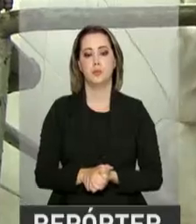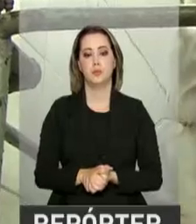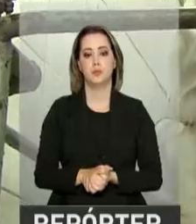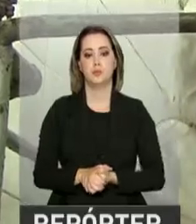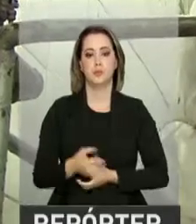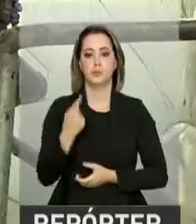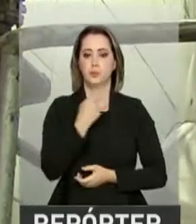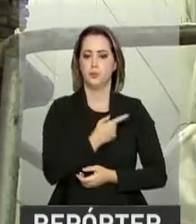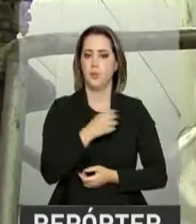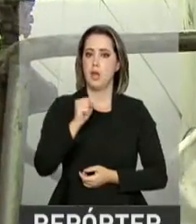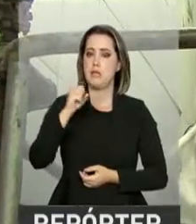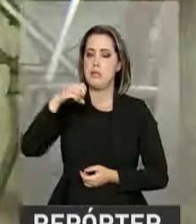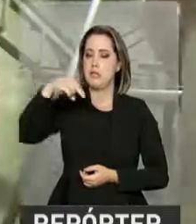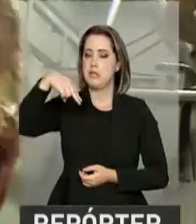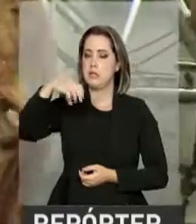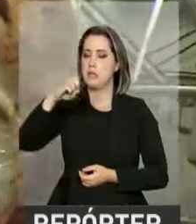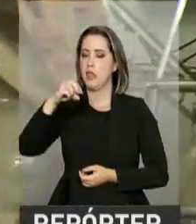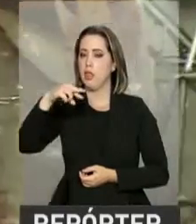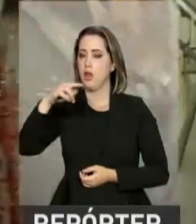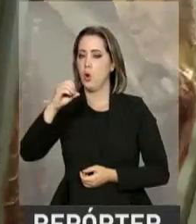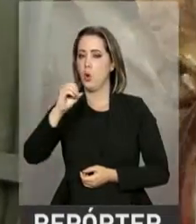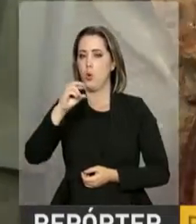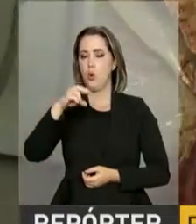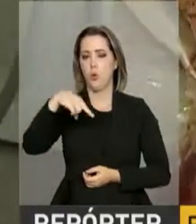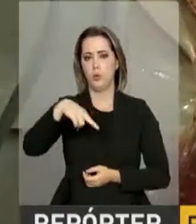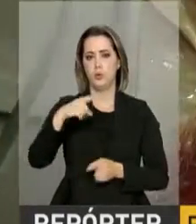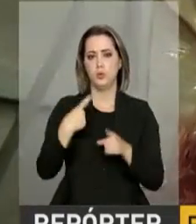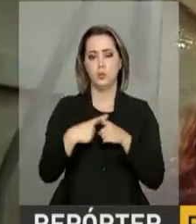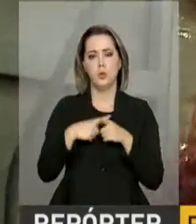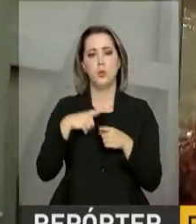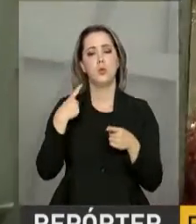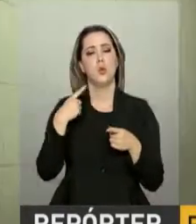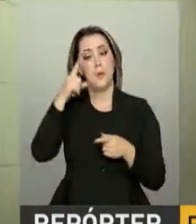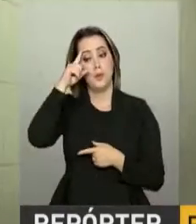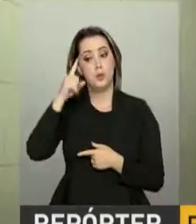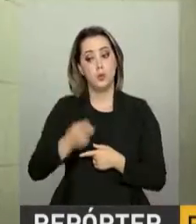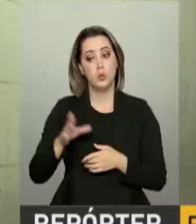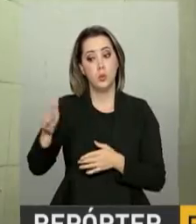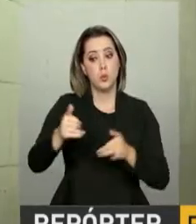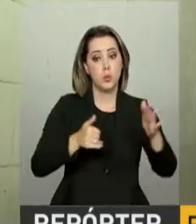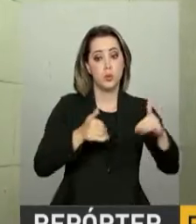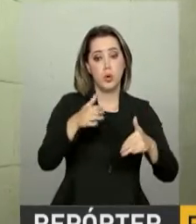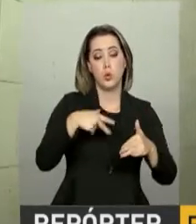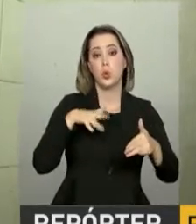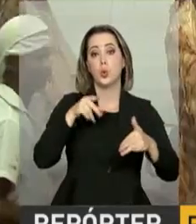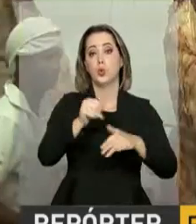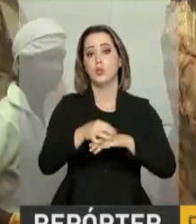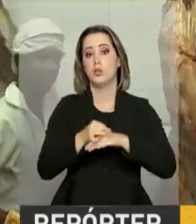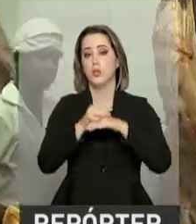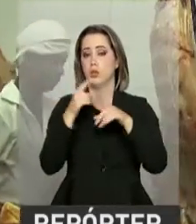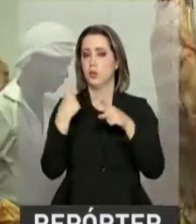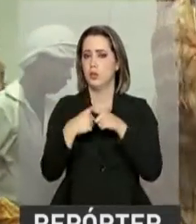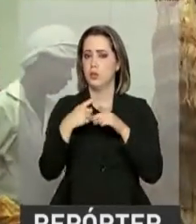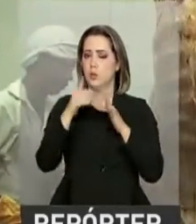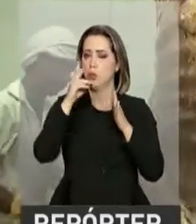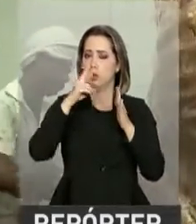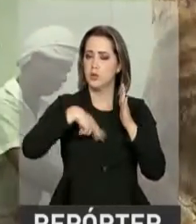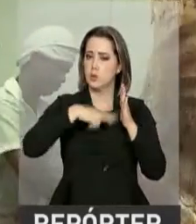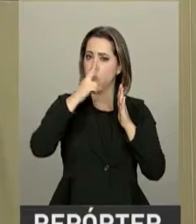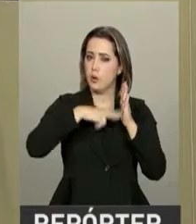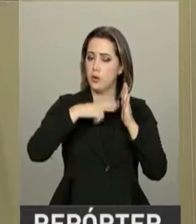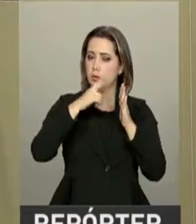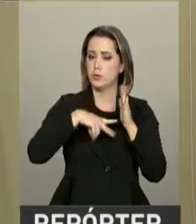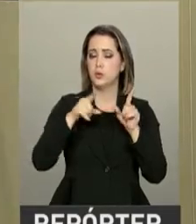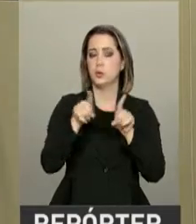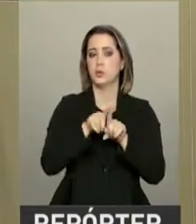segundo a cena com a determinação teve por base os laudos apresentados pelo ministério da agricultura os frigoríficos